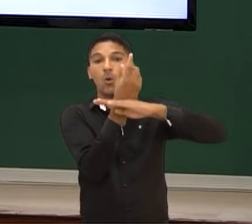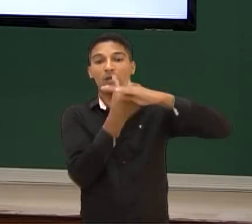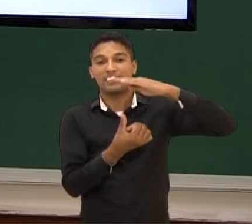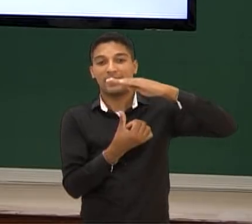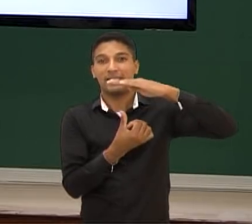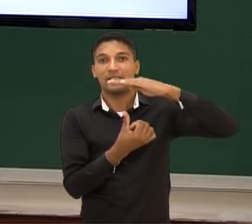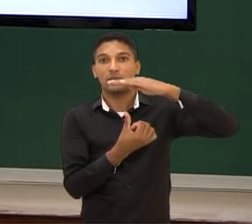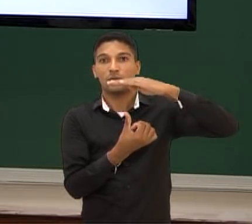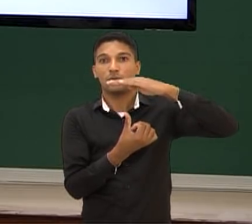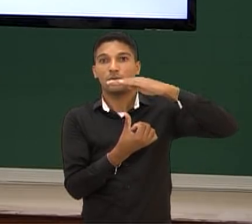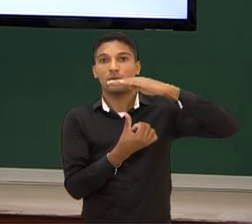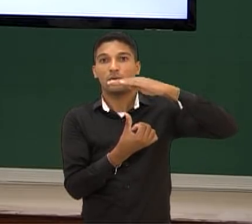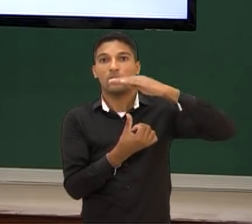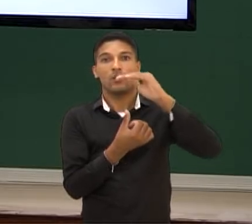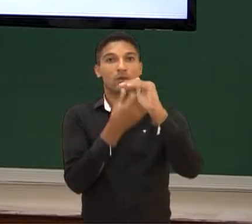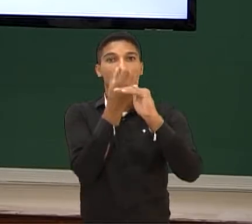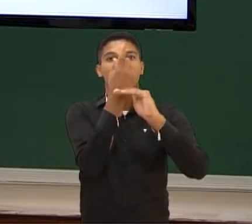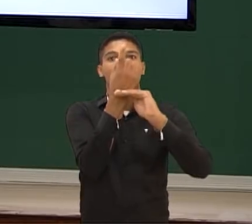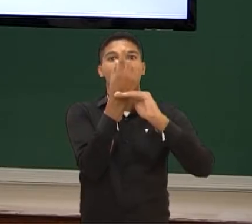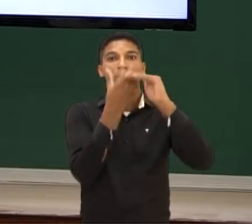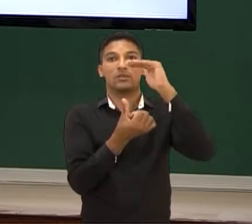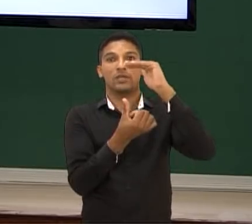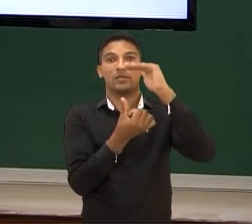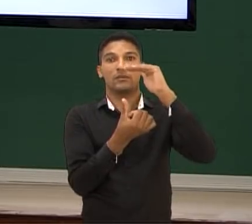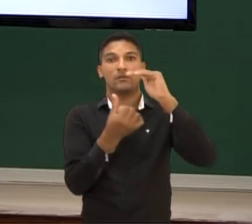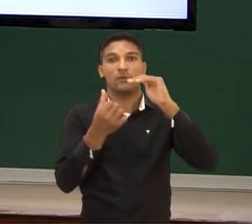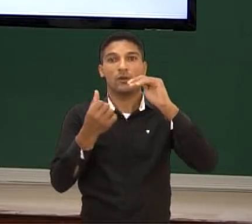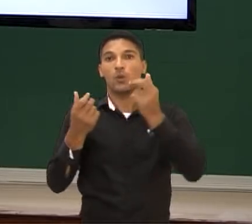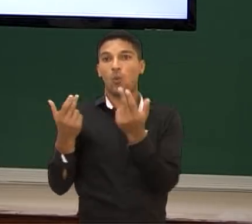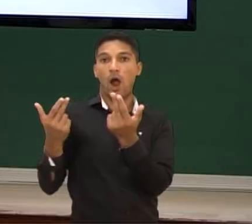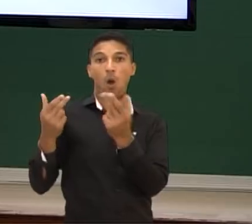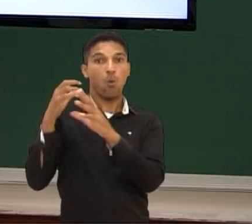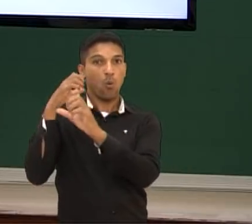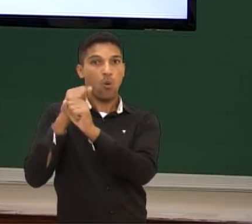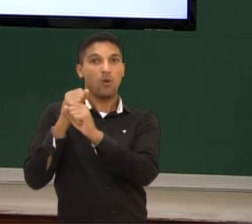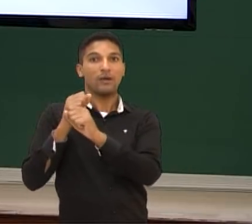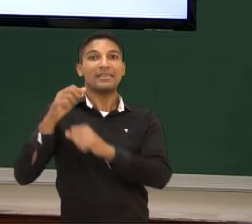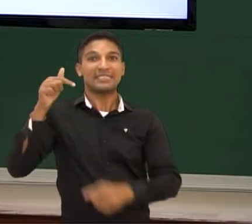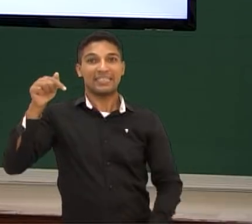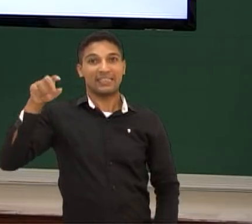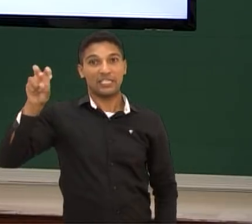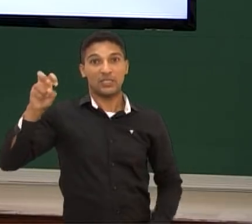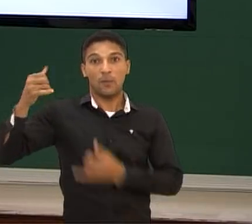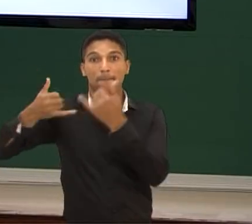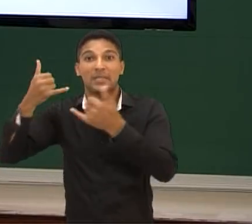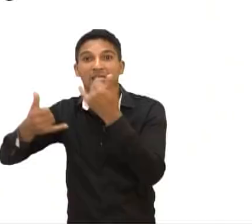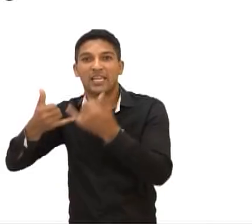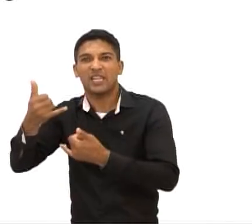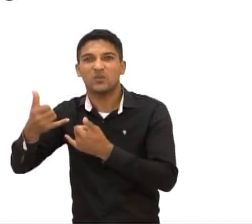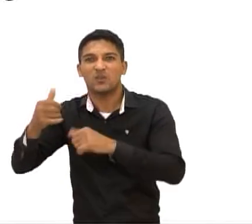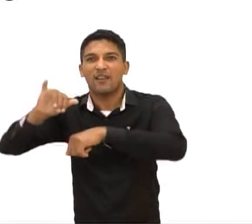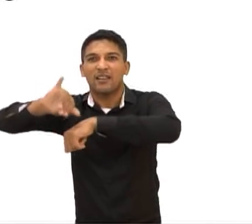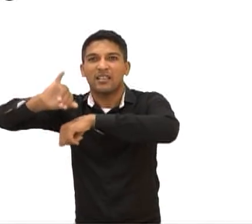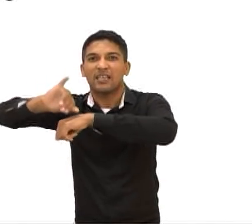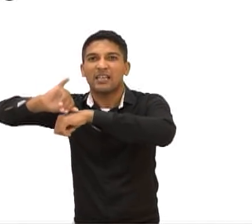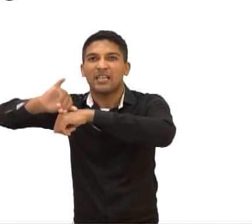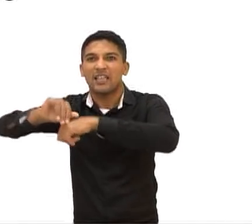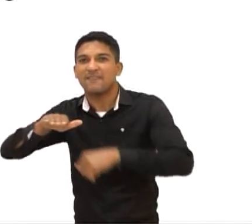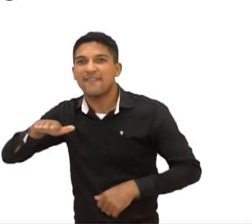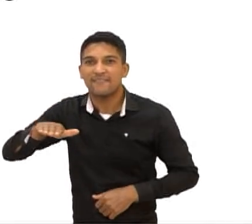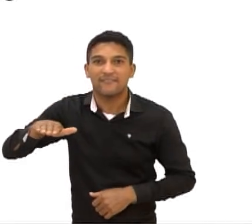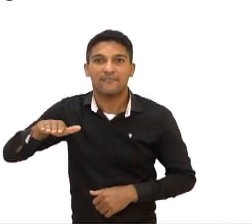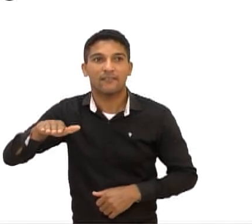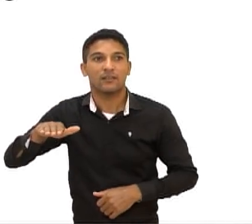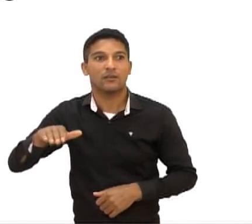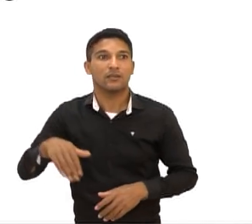75 brinquedos estavam com defeito. Então, novamente, a professora trouxe uma representação para facilitar o entendimento de vocês. Então,